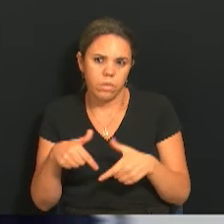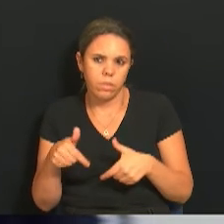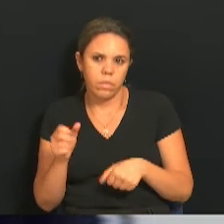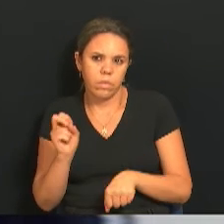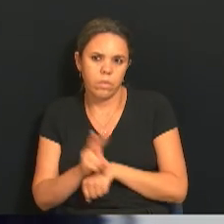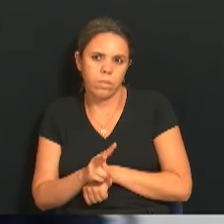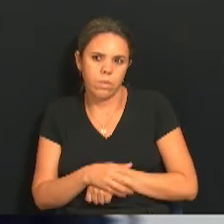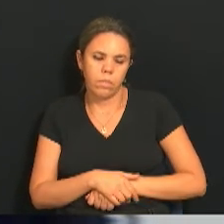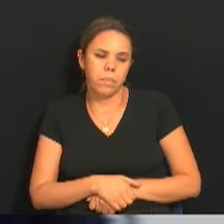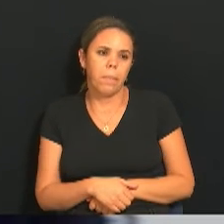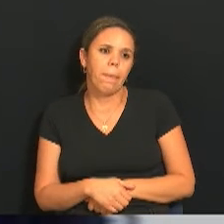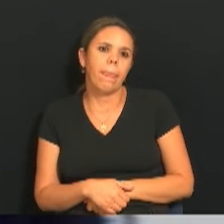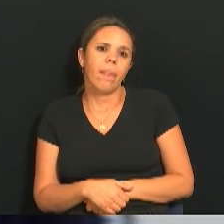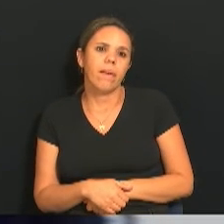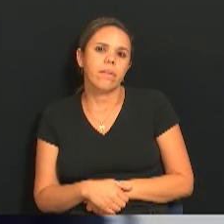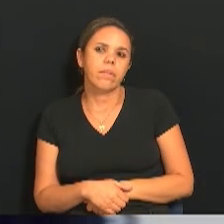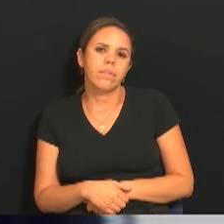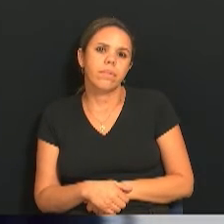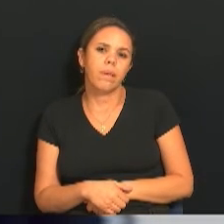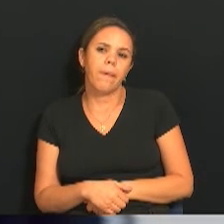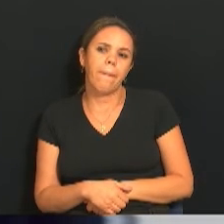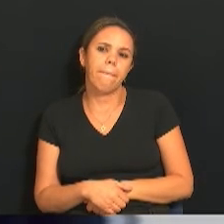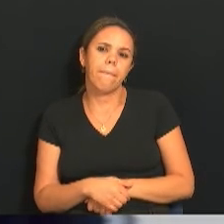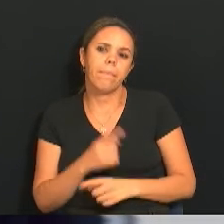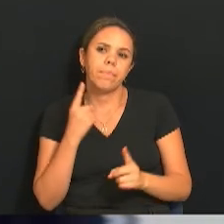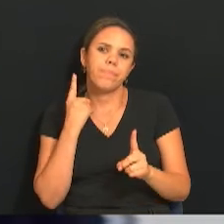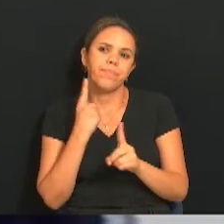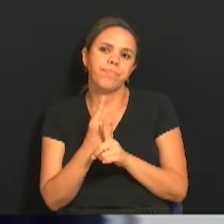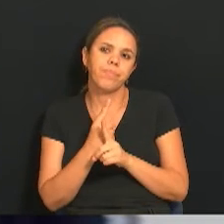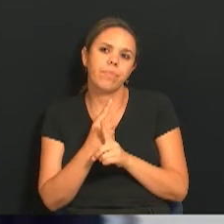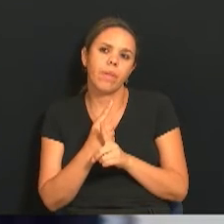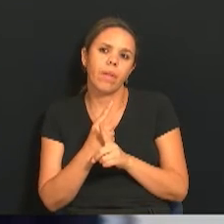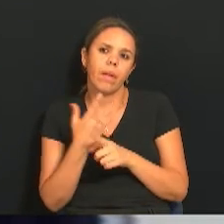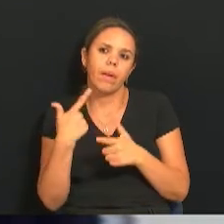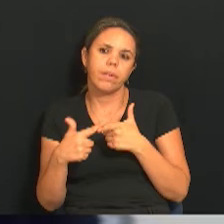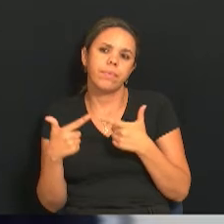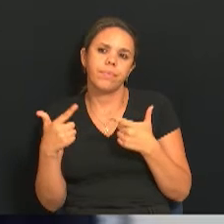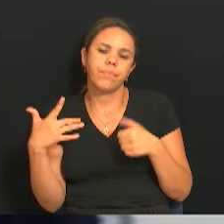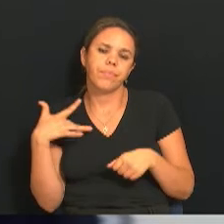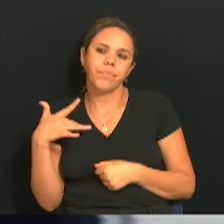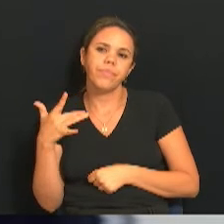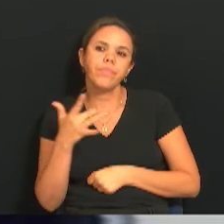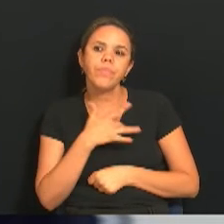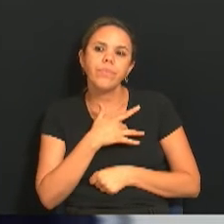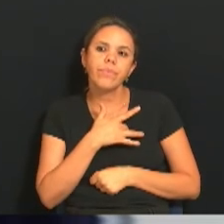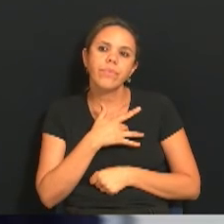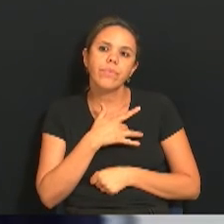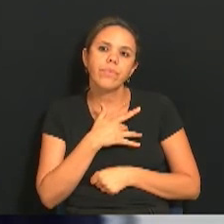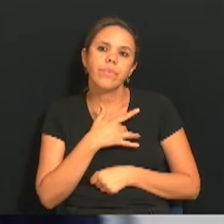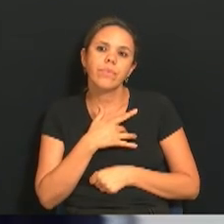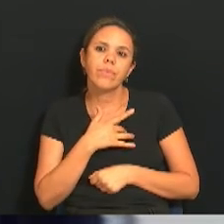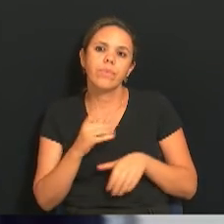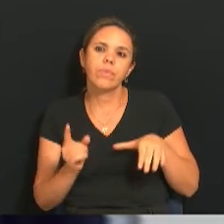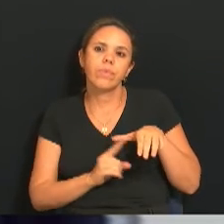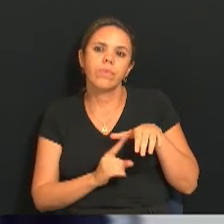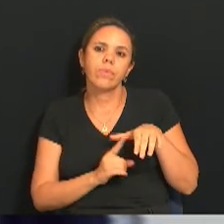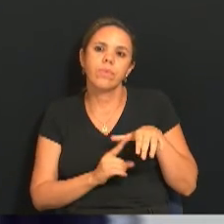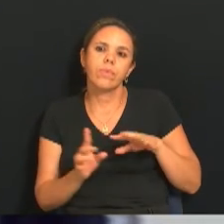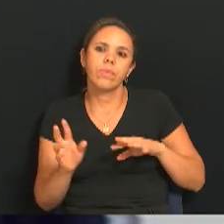pessoas. Encontramos outras pessoas com outros problemas de saúde. Tem um consultório de rua,